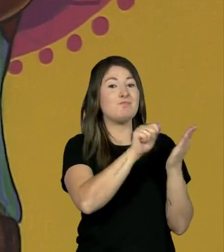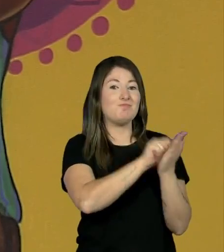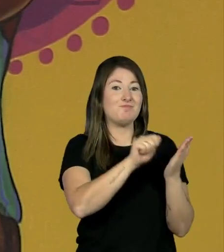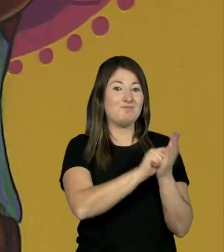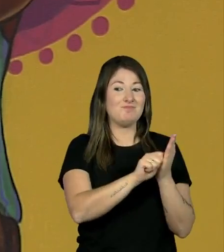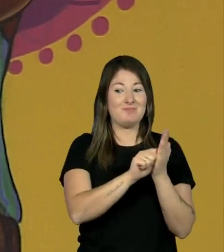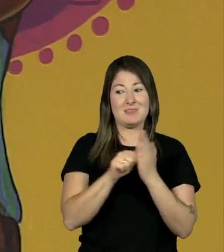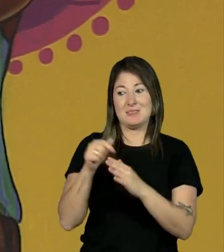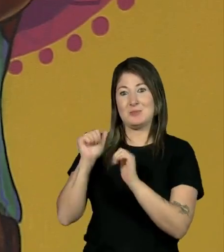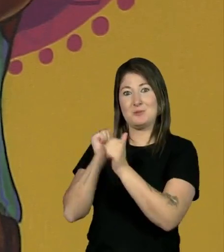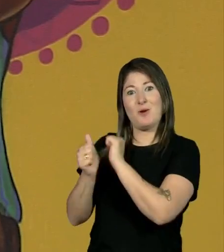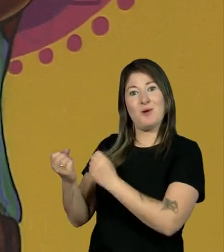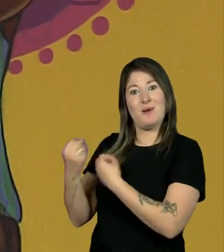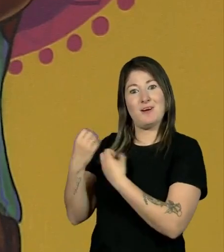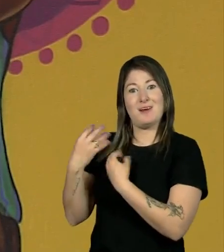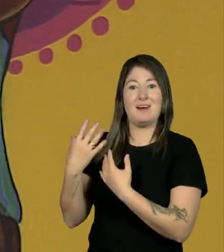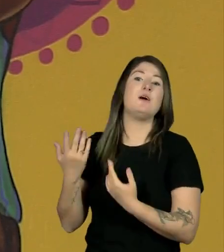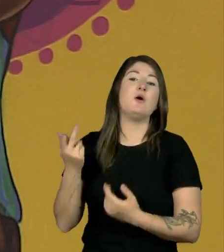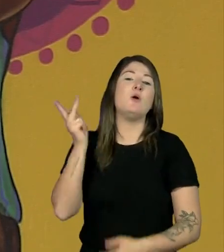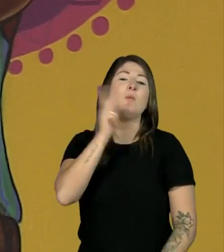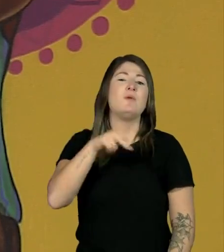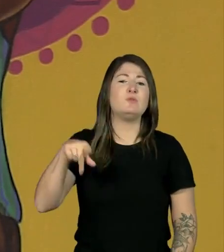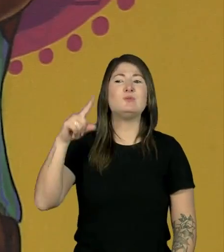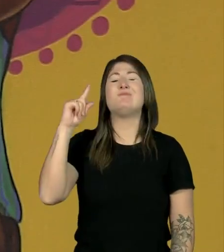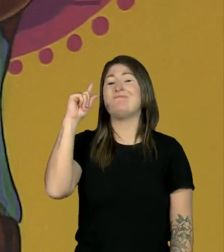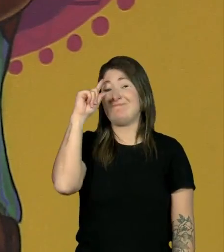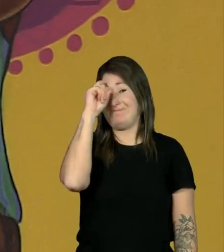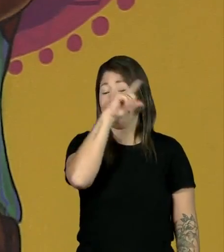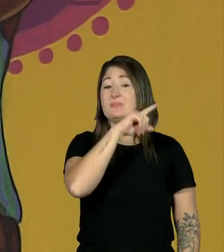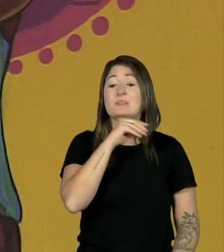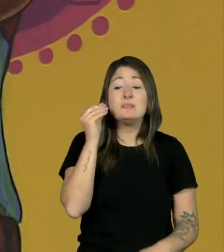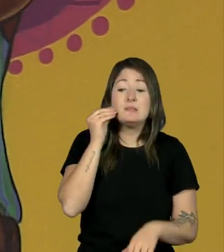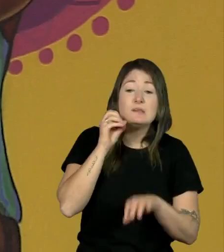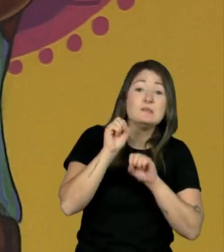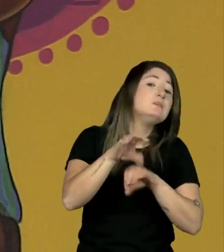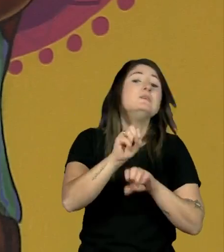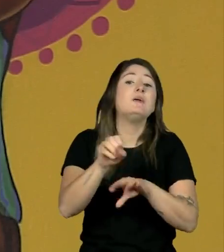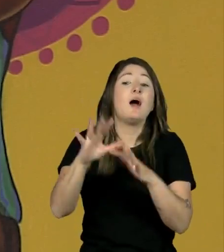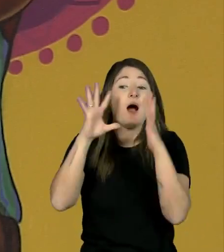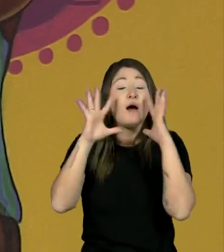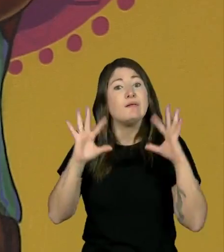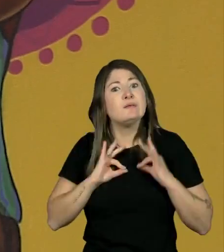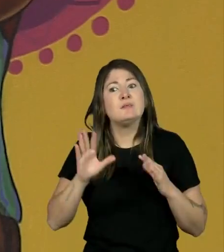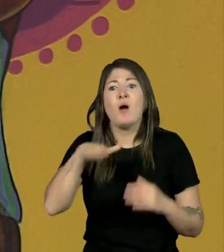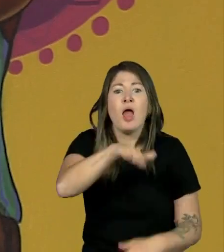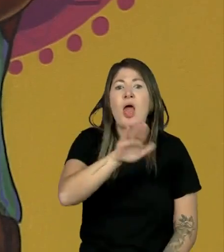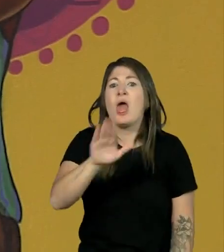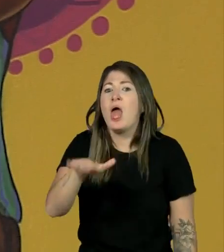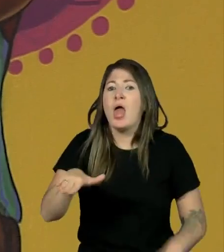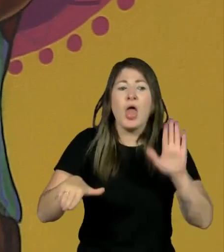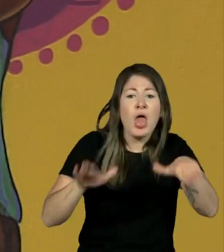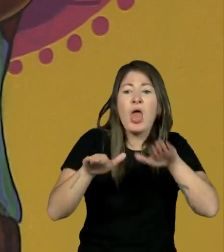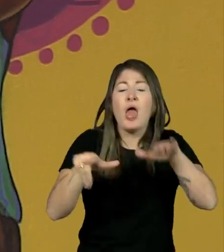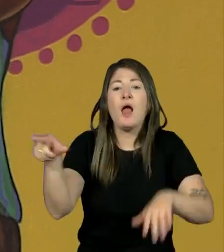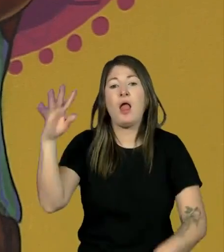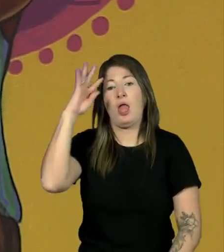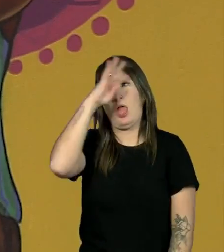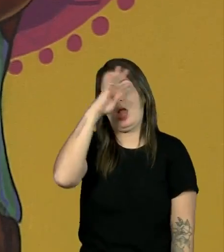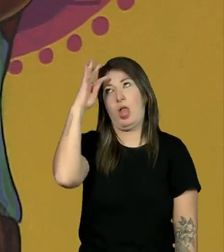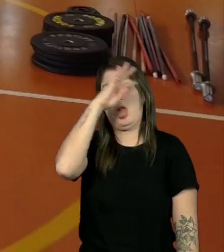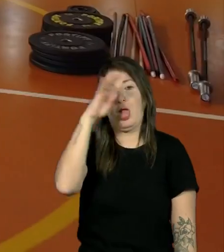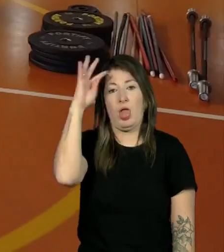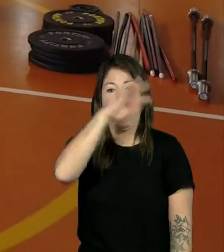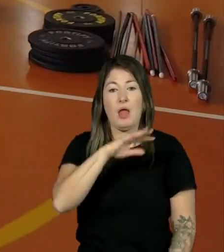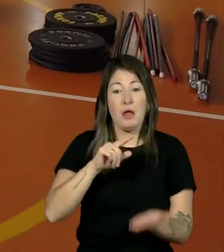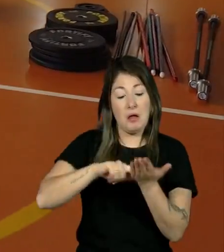aula os professores sentem dificuldade mesmo dos alunos de concentração, porque eles vivem aí com o mundo digital e muitas vezes eles não